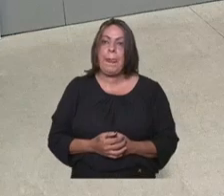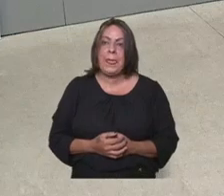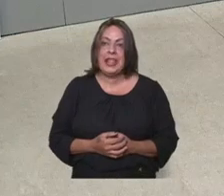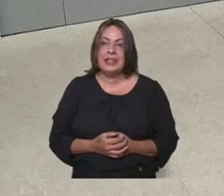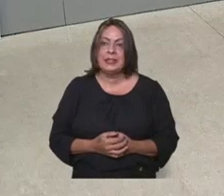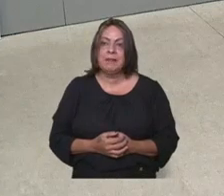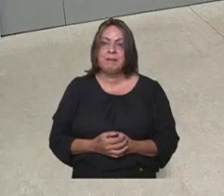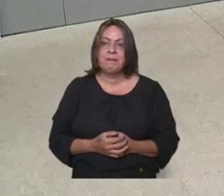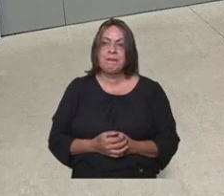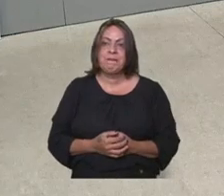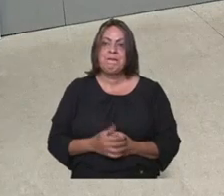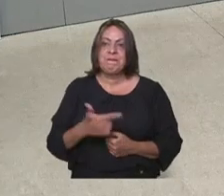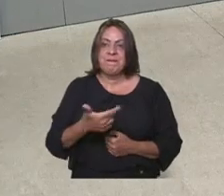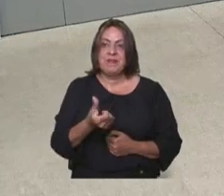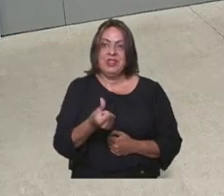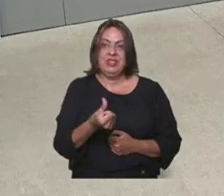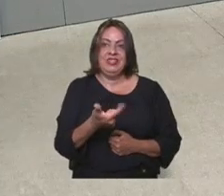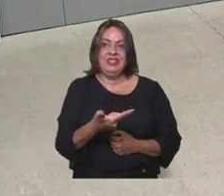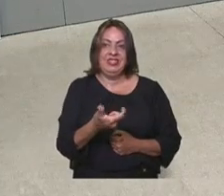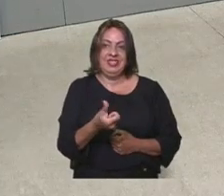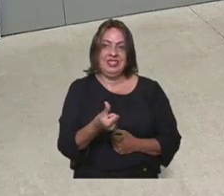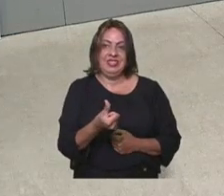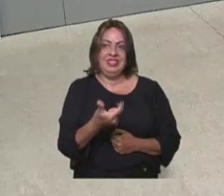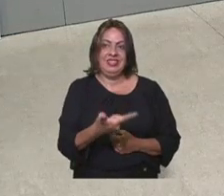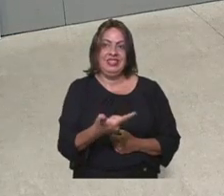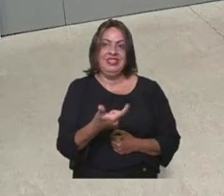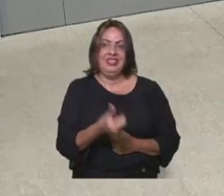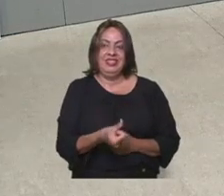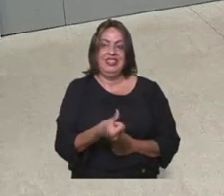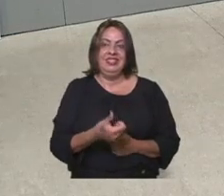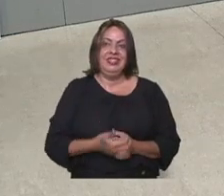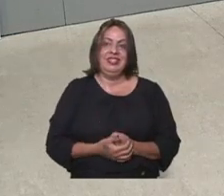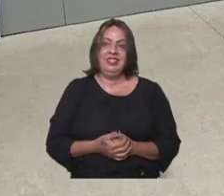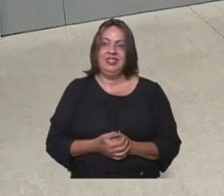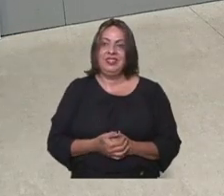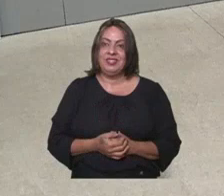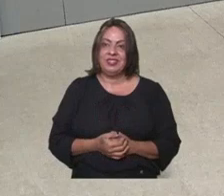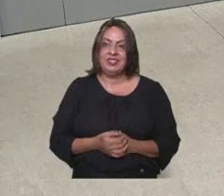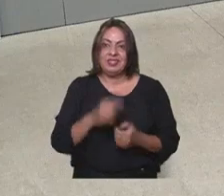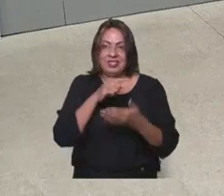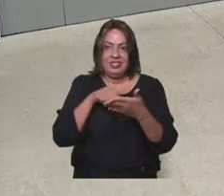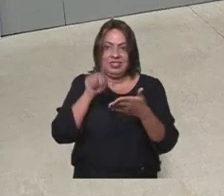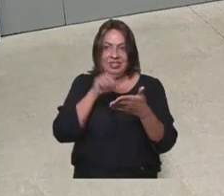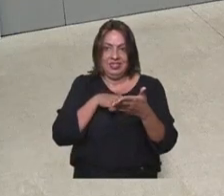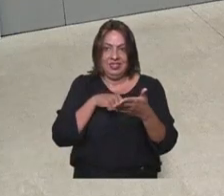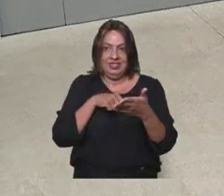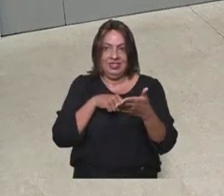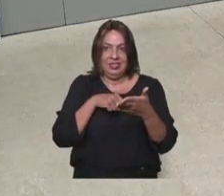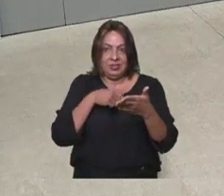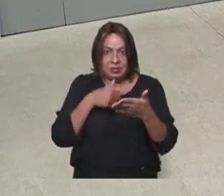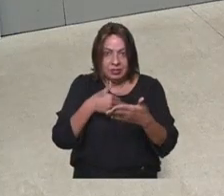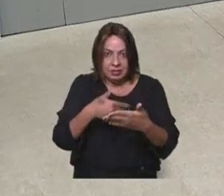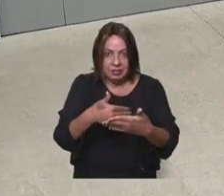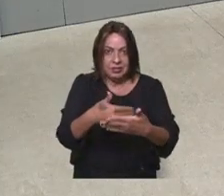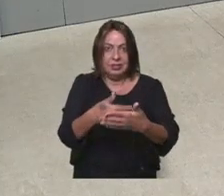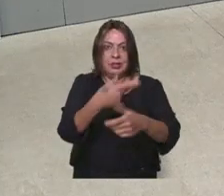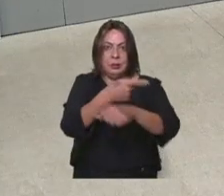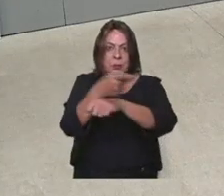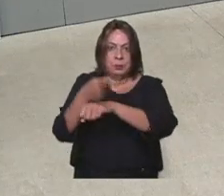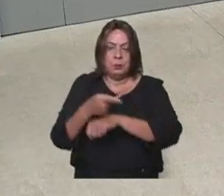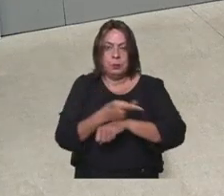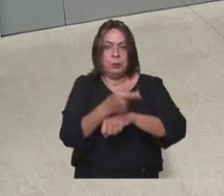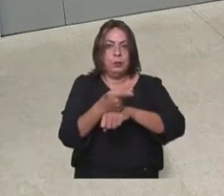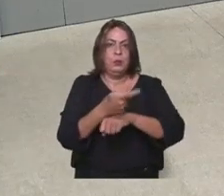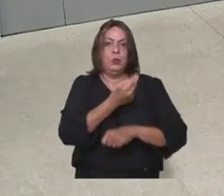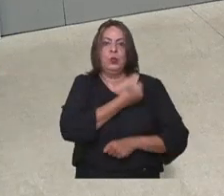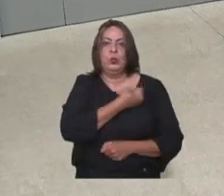Vai subindo a número 26 agora, 26. Você vai marcando, vai chegando pertinho do prêmio. 30 é a bolinha